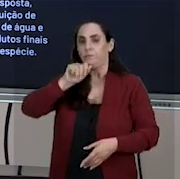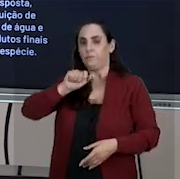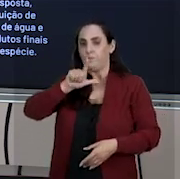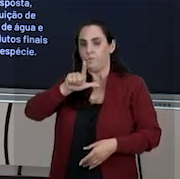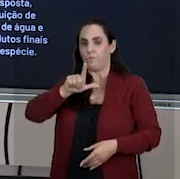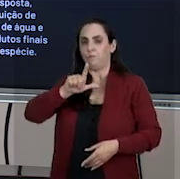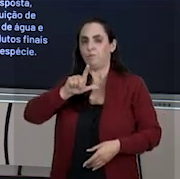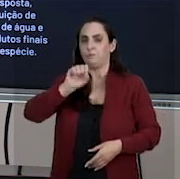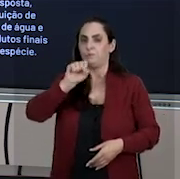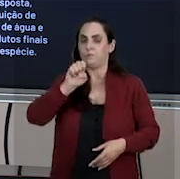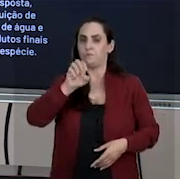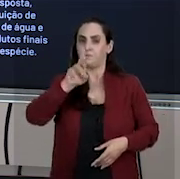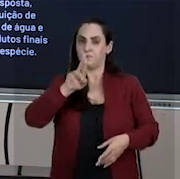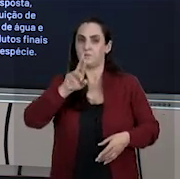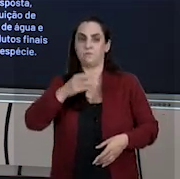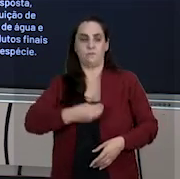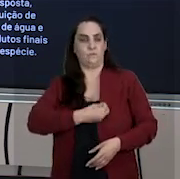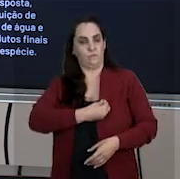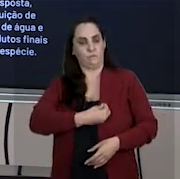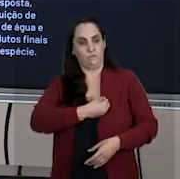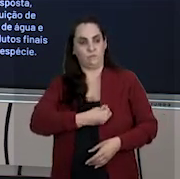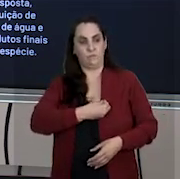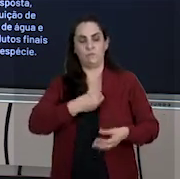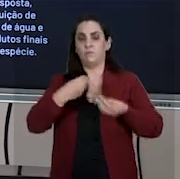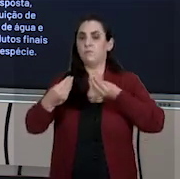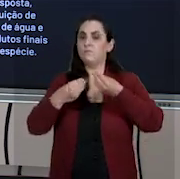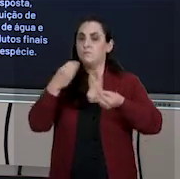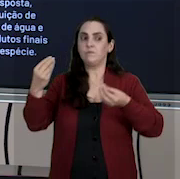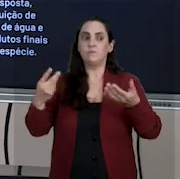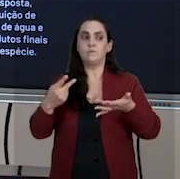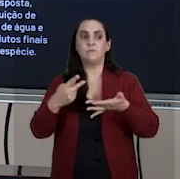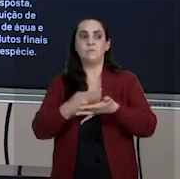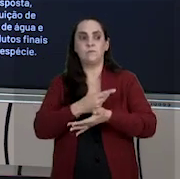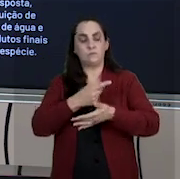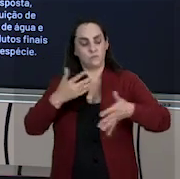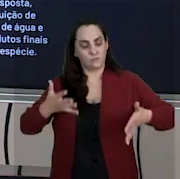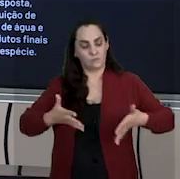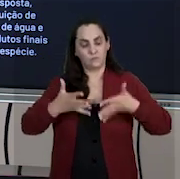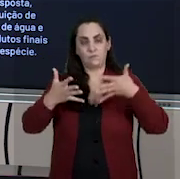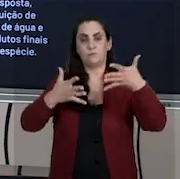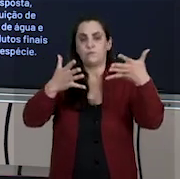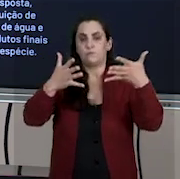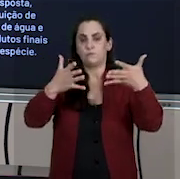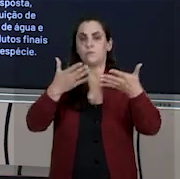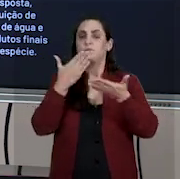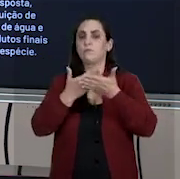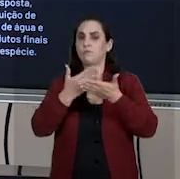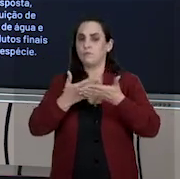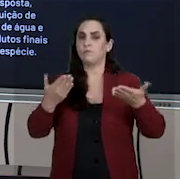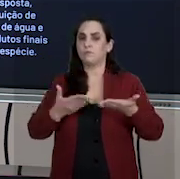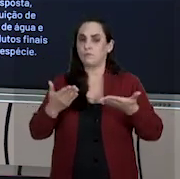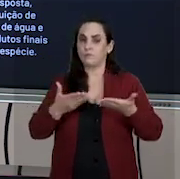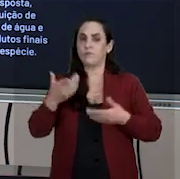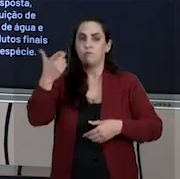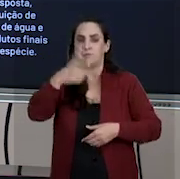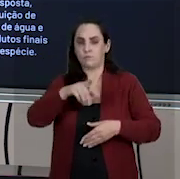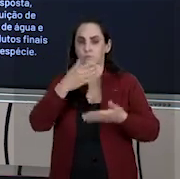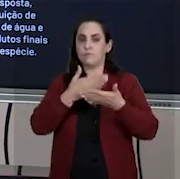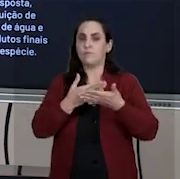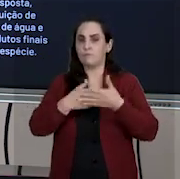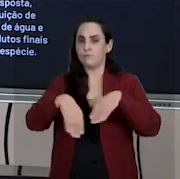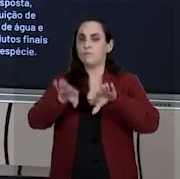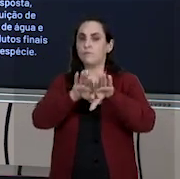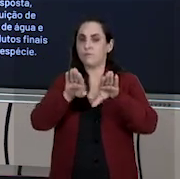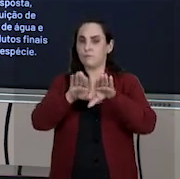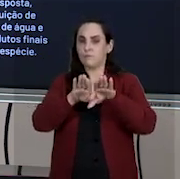a recepção dos estímulos. Então, na aula de hoje e nas próximas aulas sobre os sistemas do nosso corpo, nós vamos